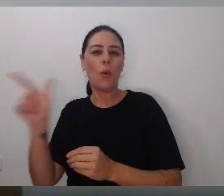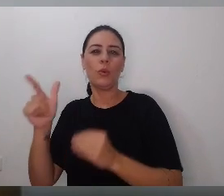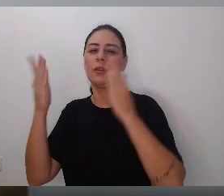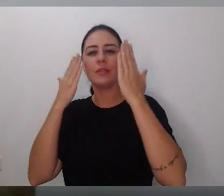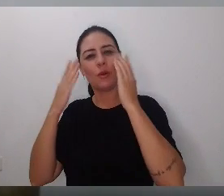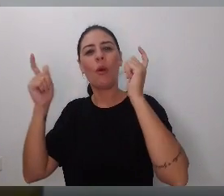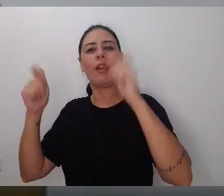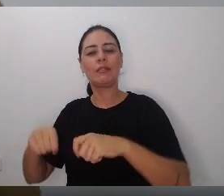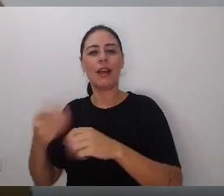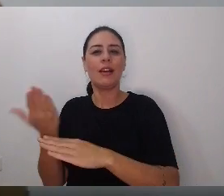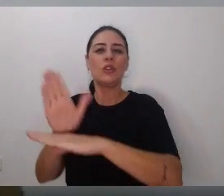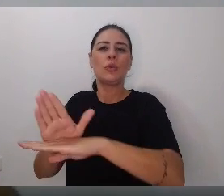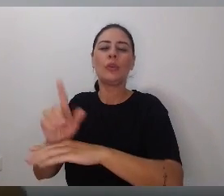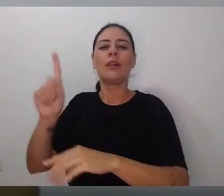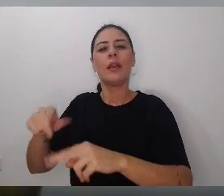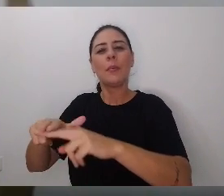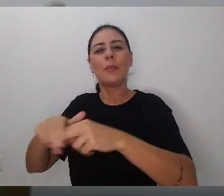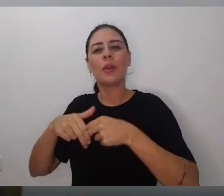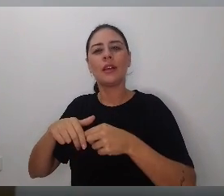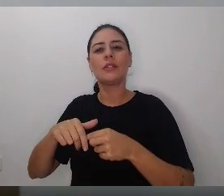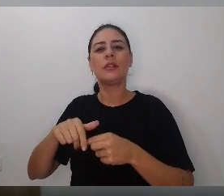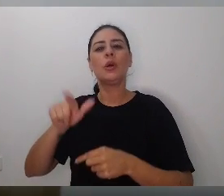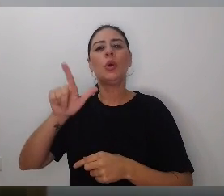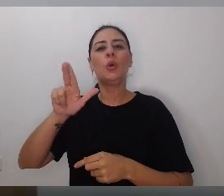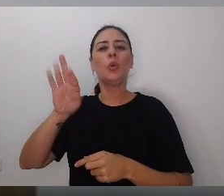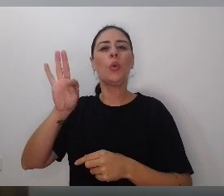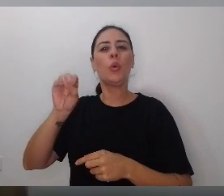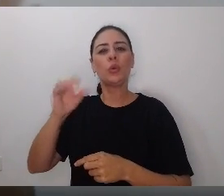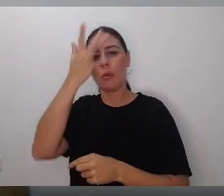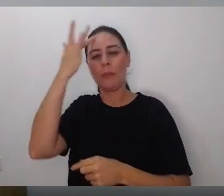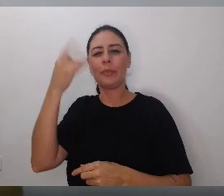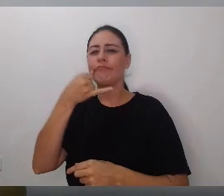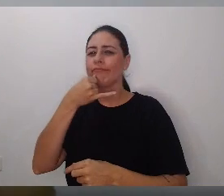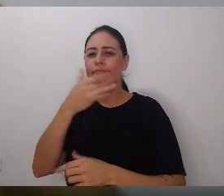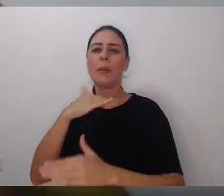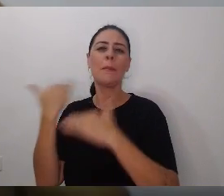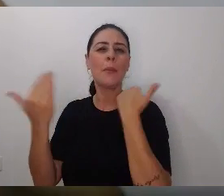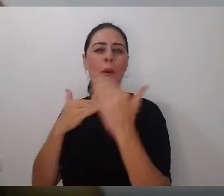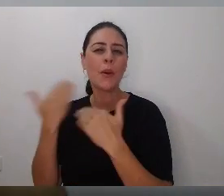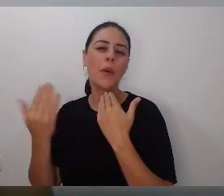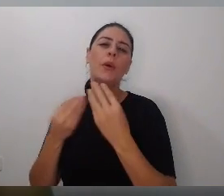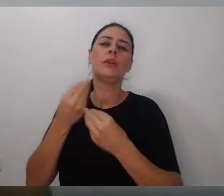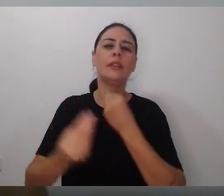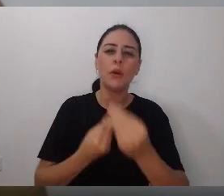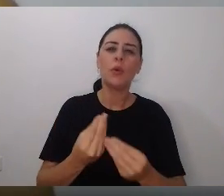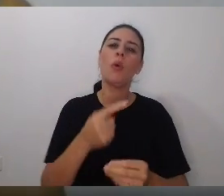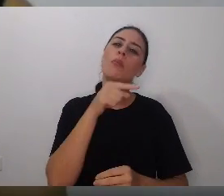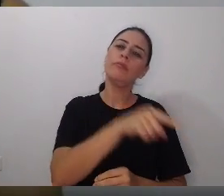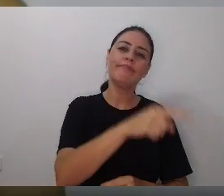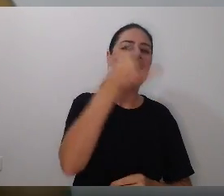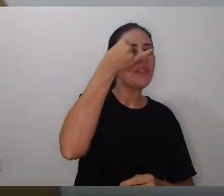falar das intervenções, da questão do luto, na questão do Covid. Então, são dois momentos. Hoje, né, Luísa, a gente vai